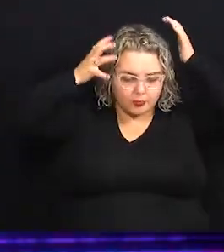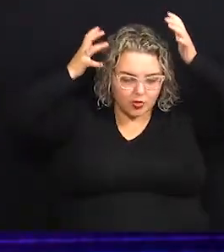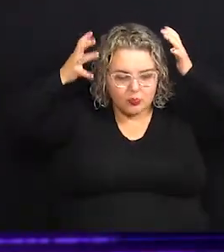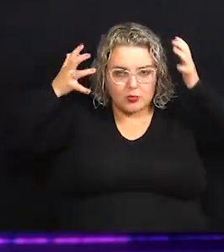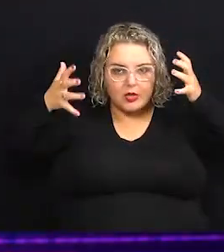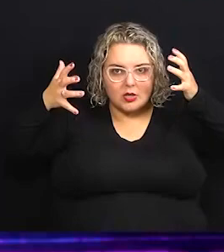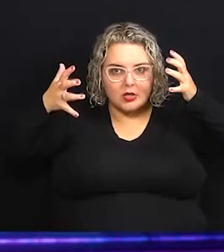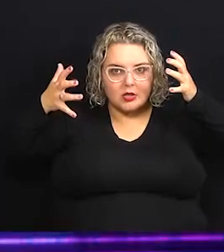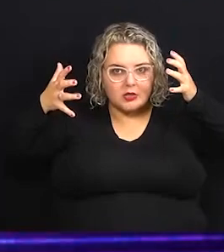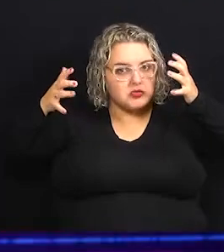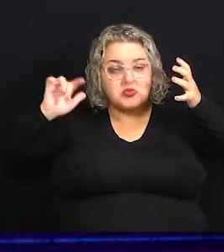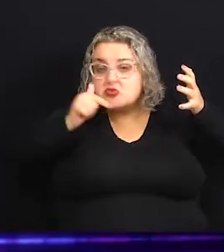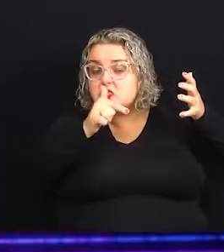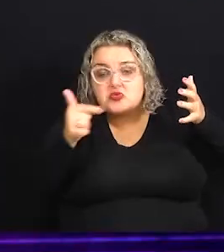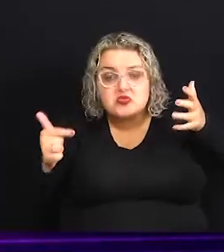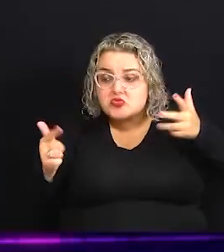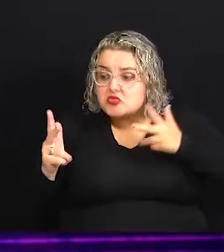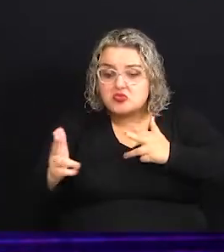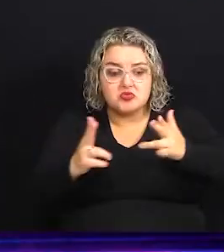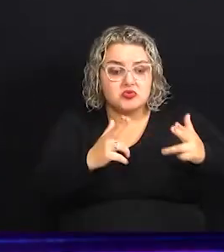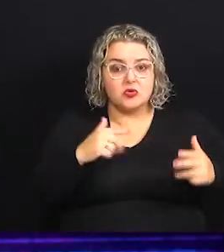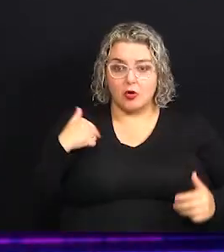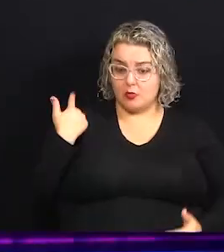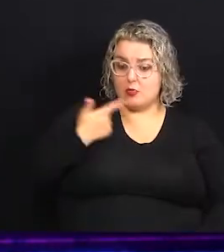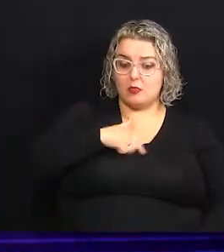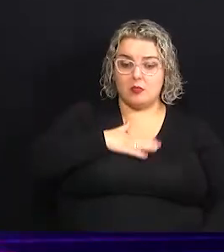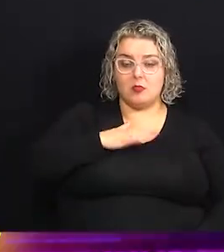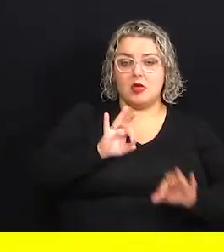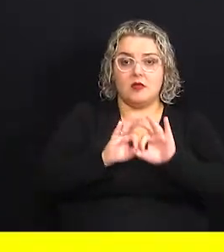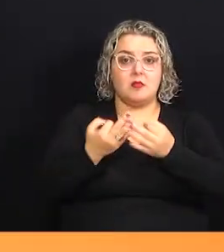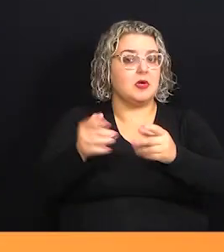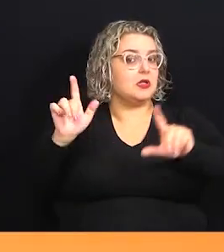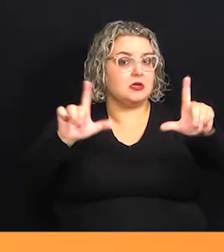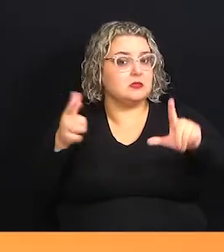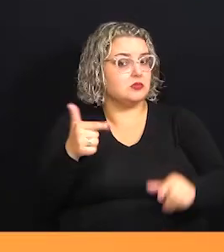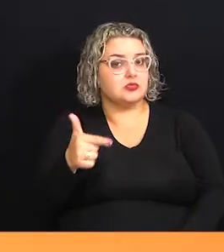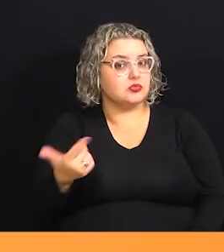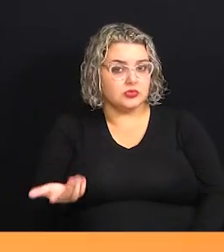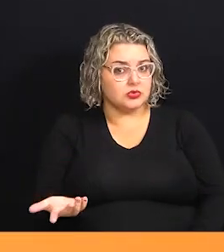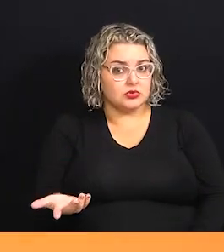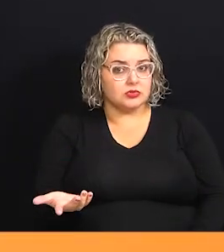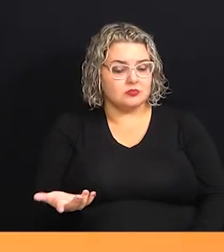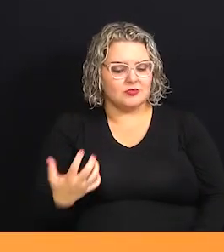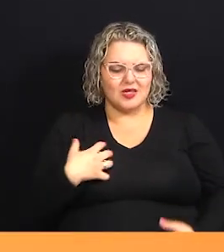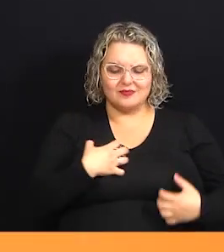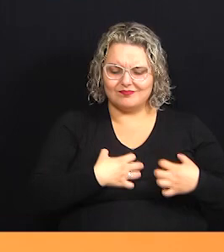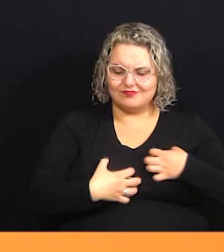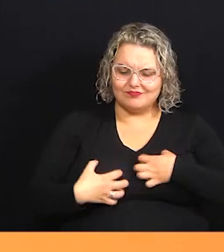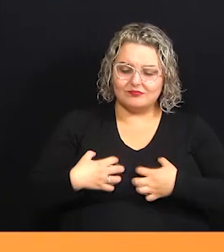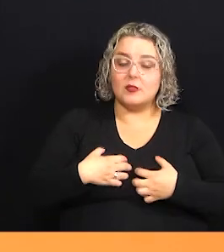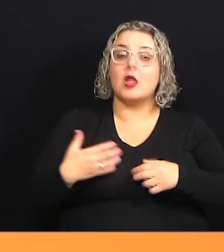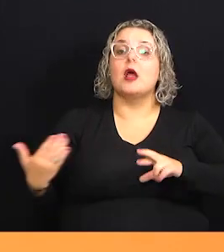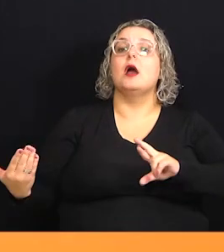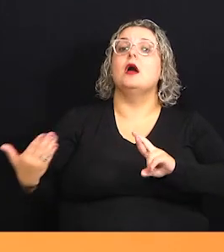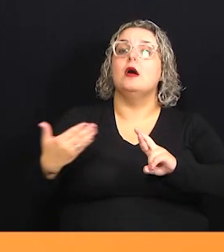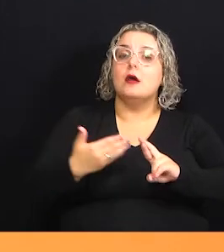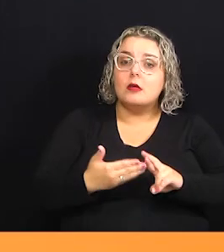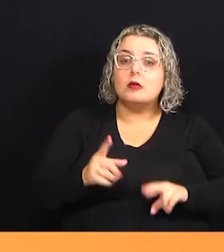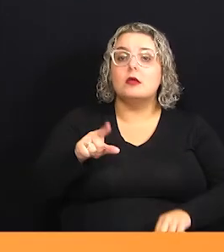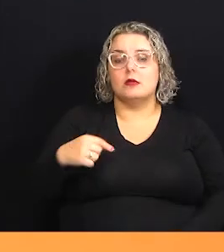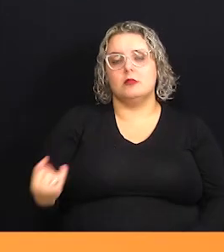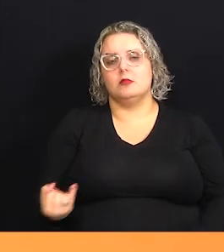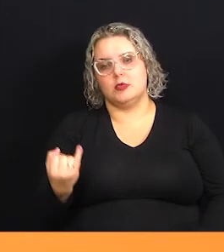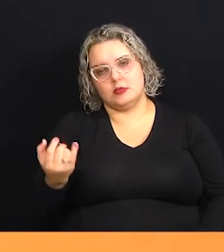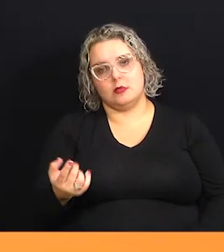como minhas irmãs, como nós na televisão. E isso causava uma angústia. A representatividade